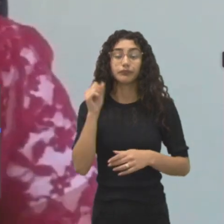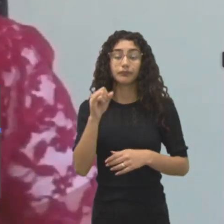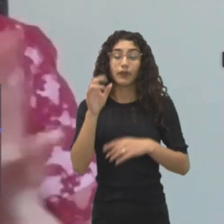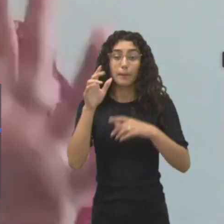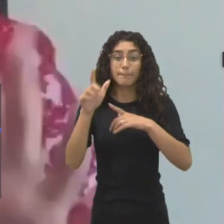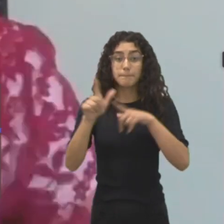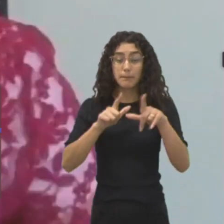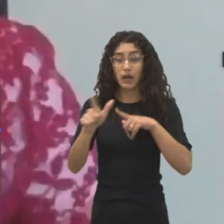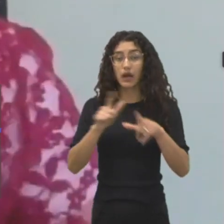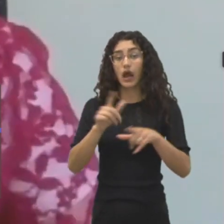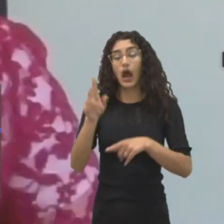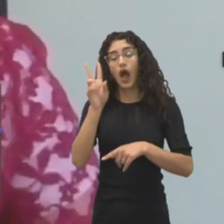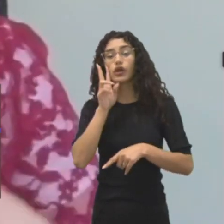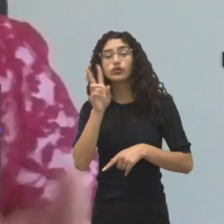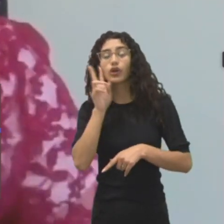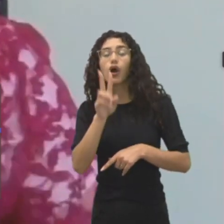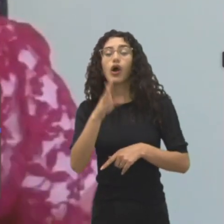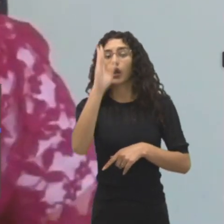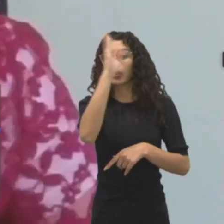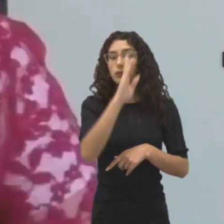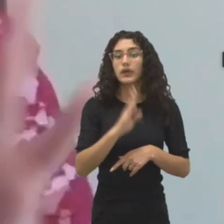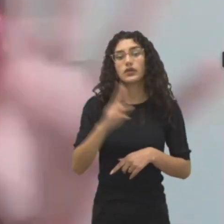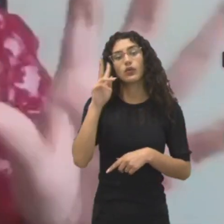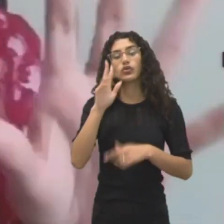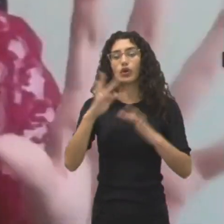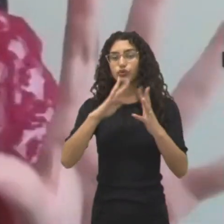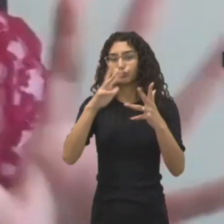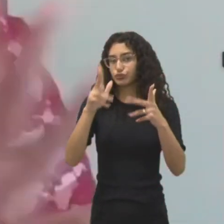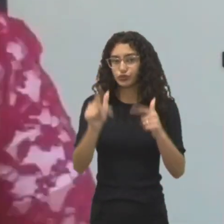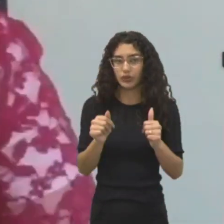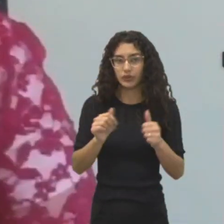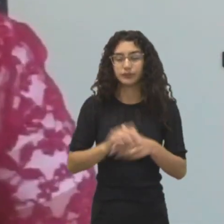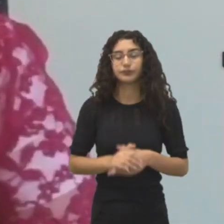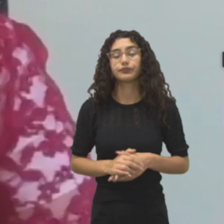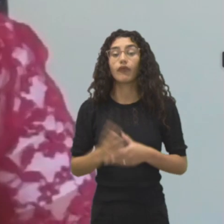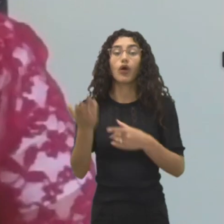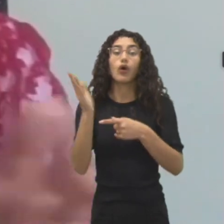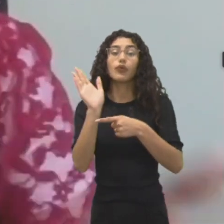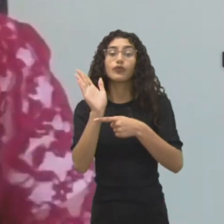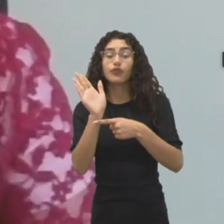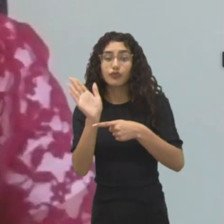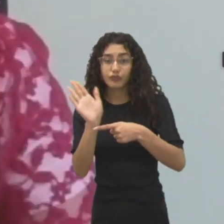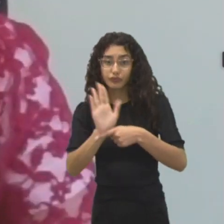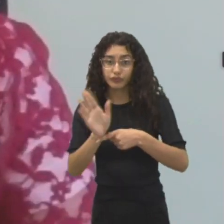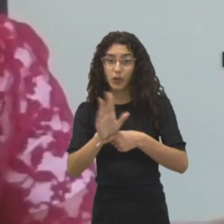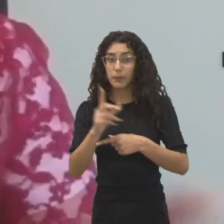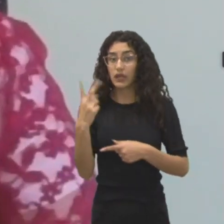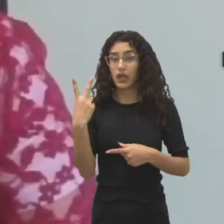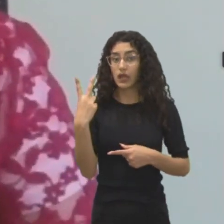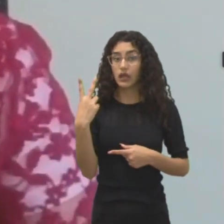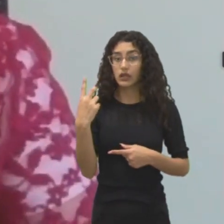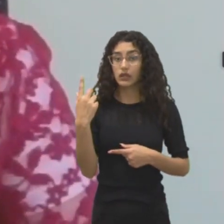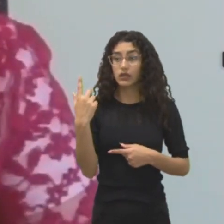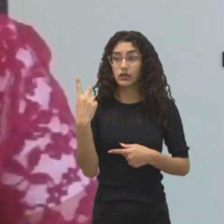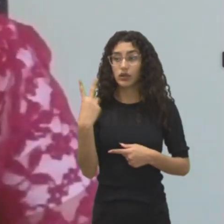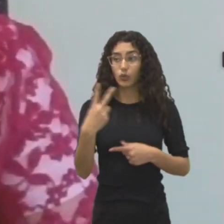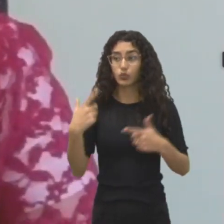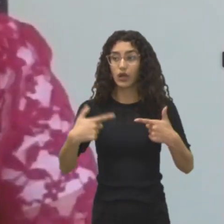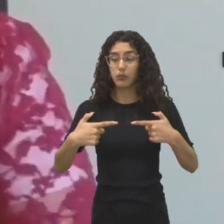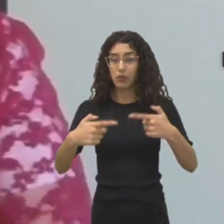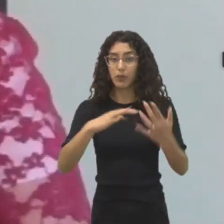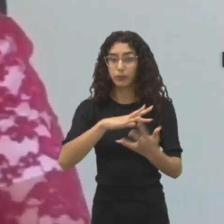a história, enfim, história do Brasil, história geral. Vamos lá nos filmes que retratam a Segunda Guerra Mundial. Existem